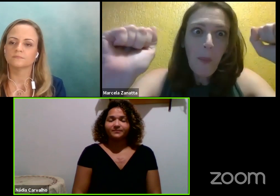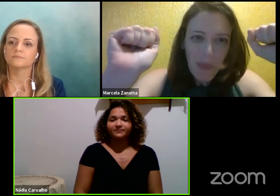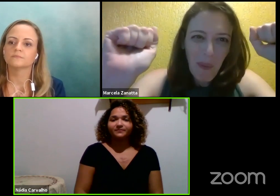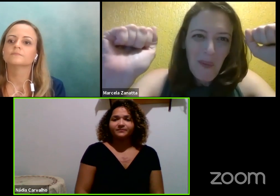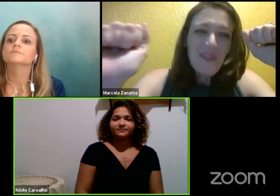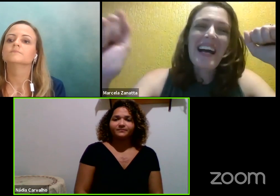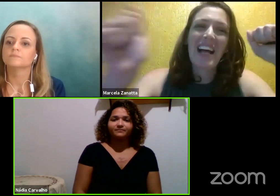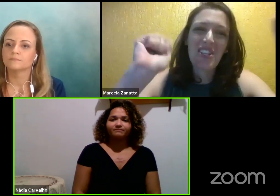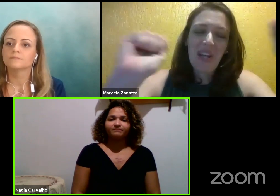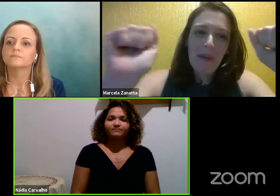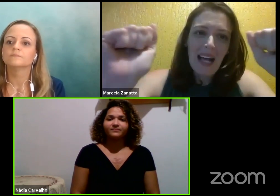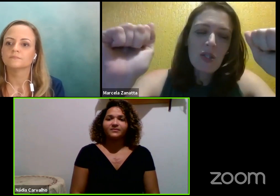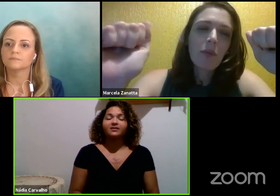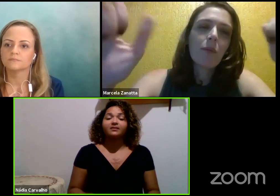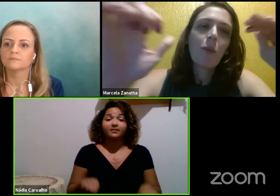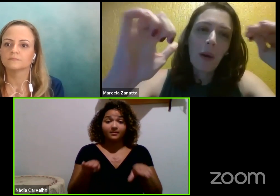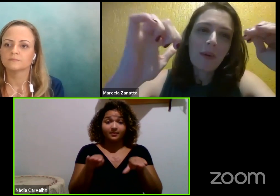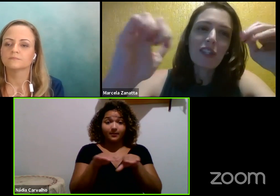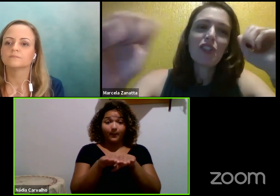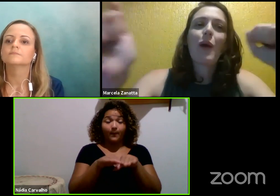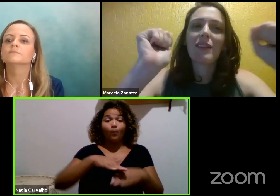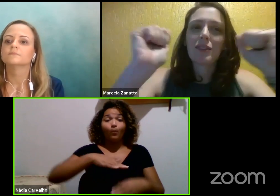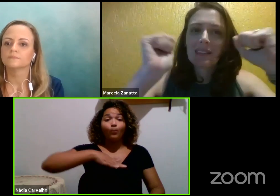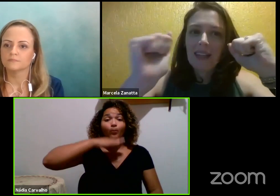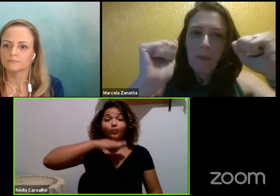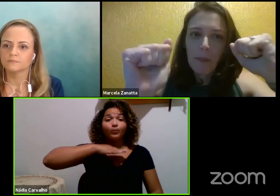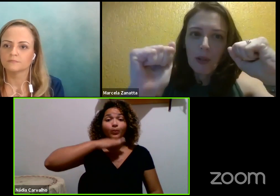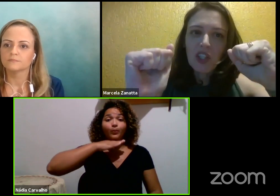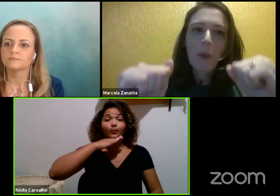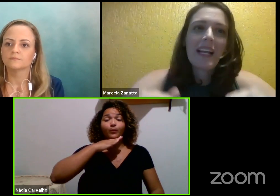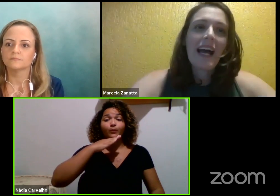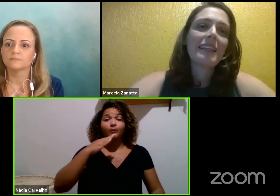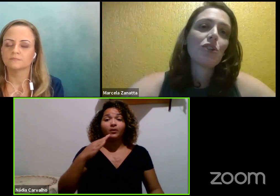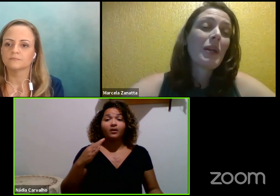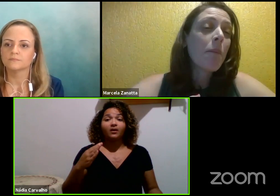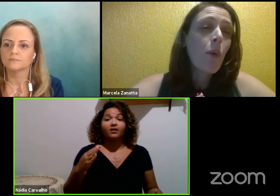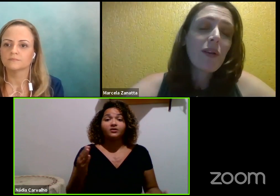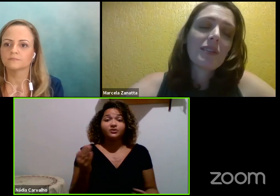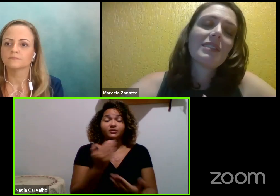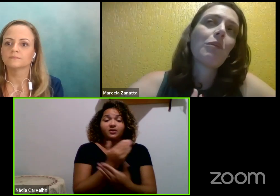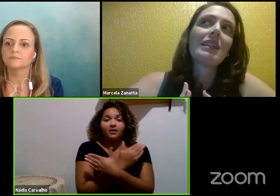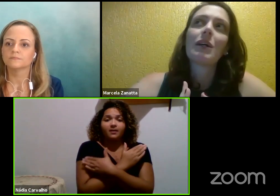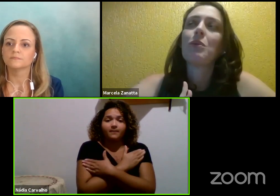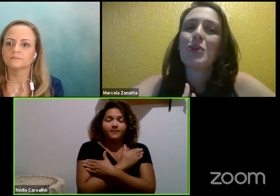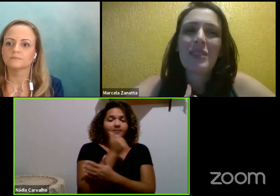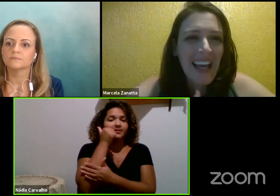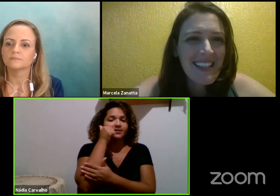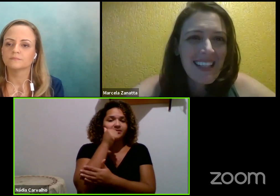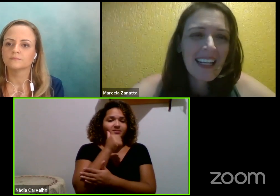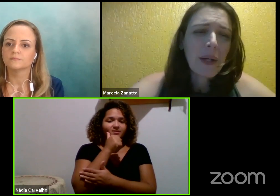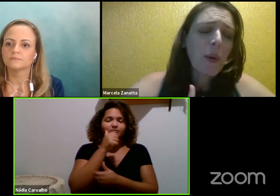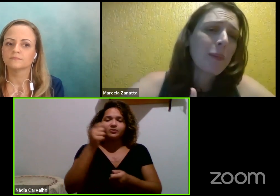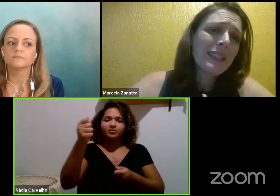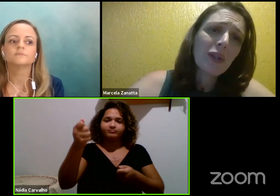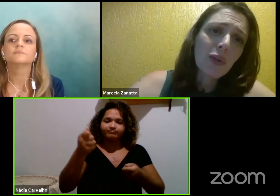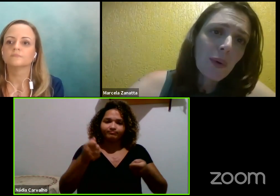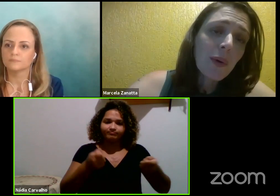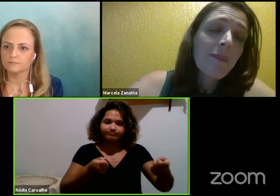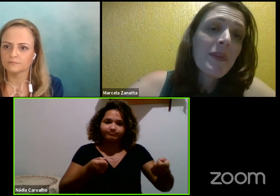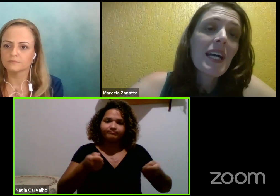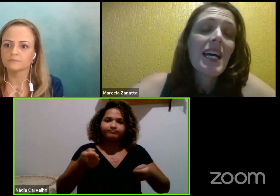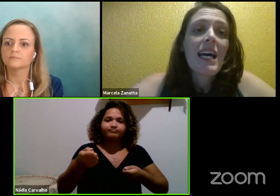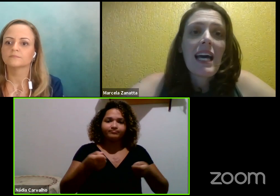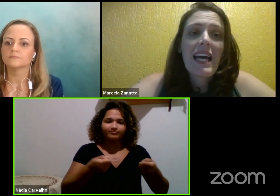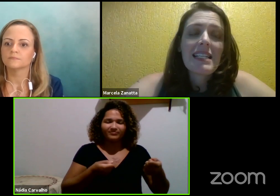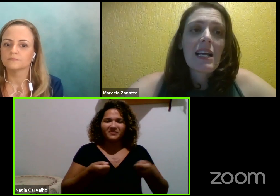mesmo, no bumbum. A gente abraça o bumbum com a mulher de 4, dá uma boa chacoalhada, ajuda muito. Às vezes a mulher está muito tensa, né, Carol, com muita